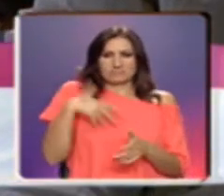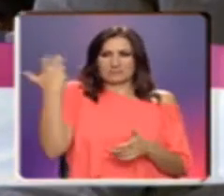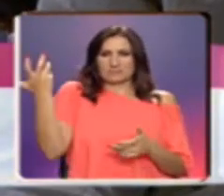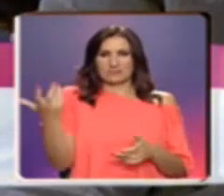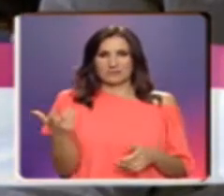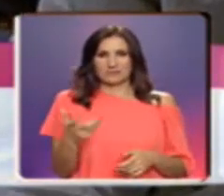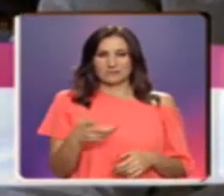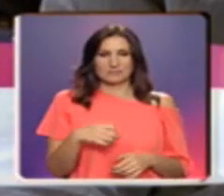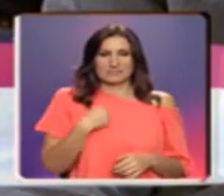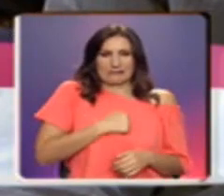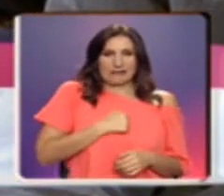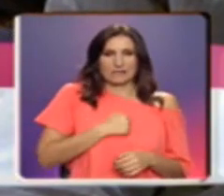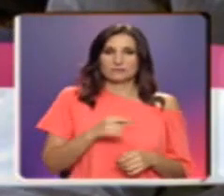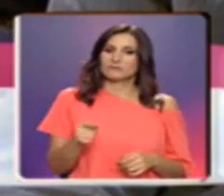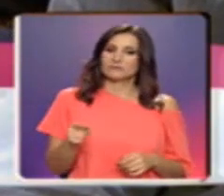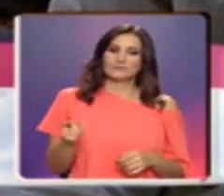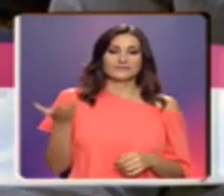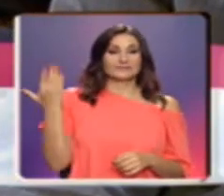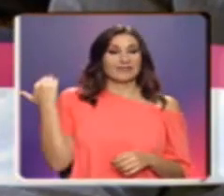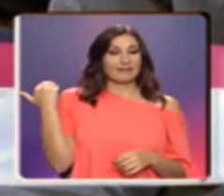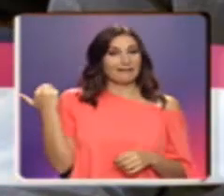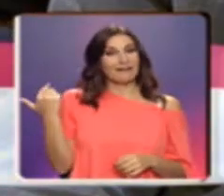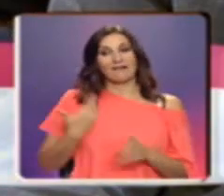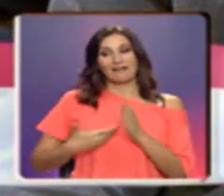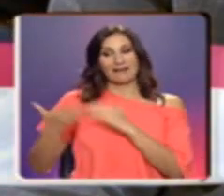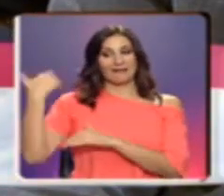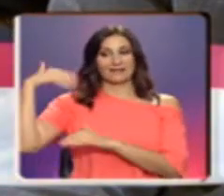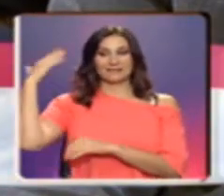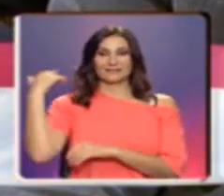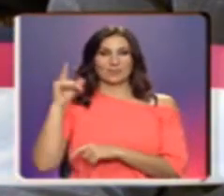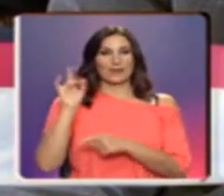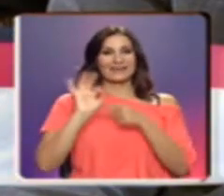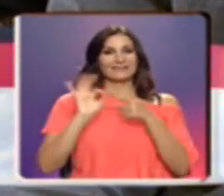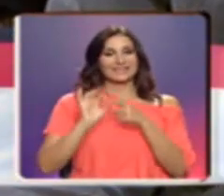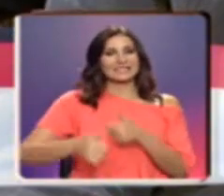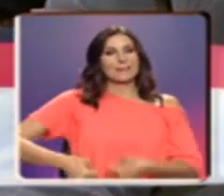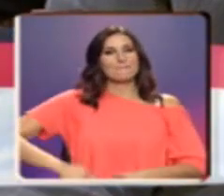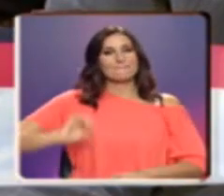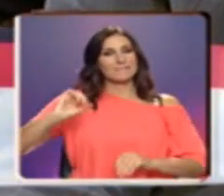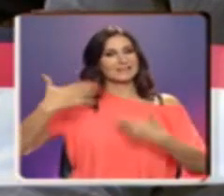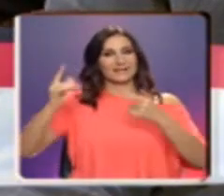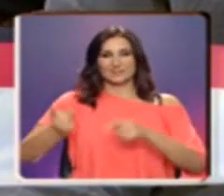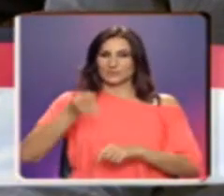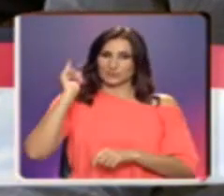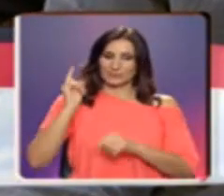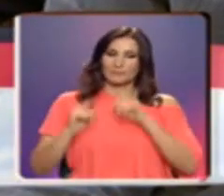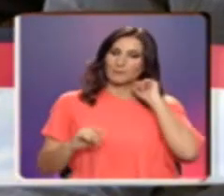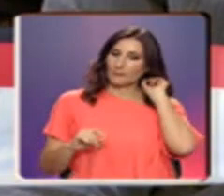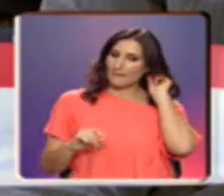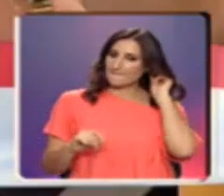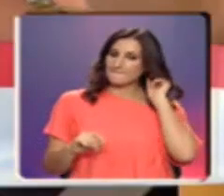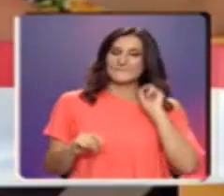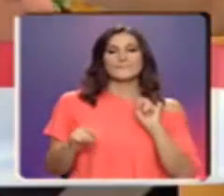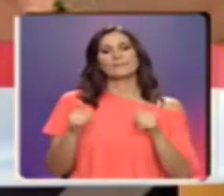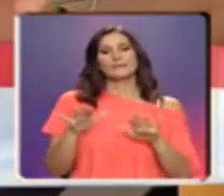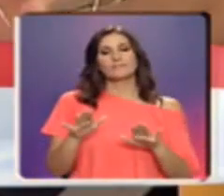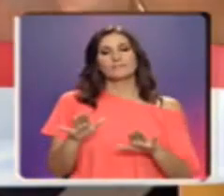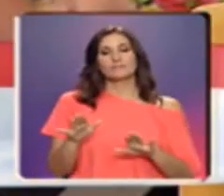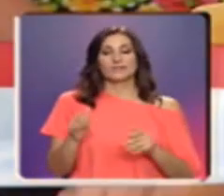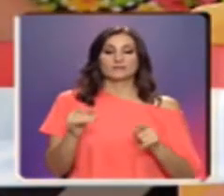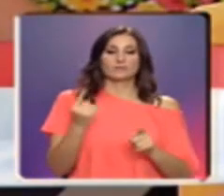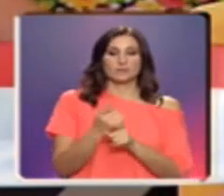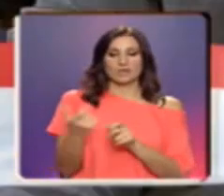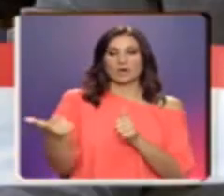chateado com o mundo. Não era de facto a minha maior característica. Mas então o que é que não é verdade? Agora,